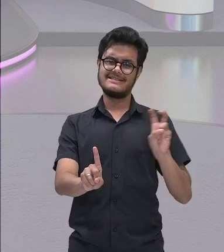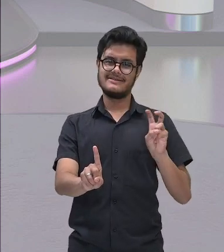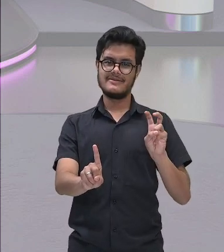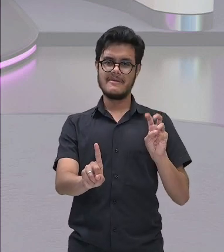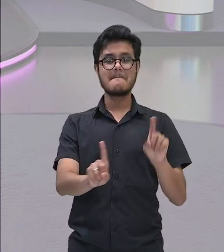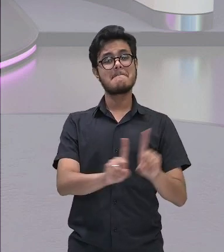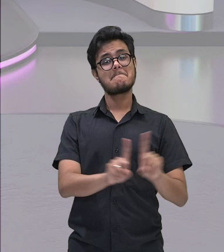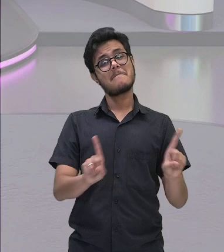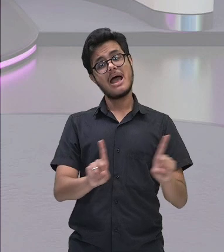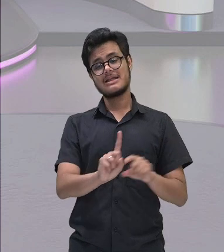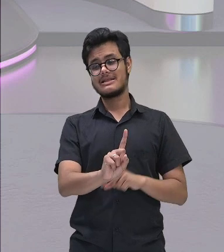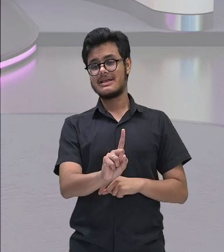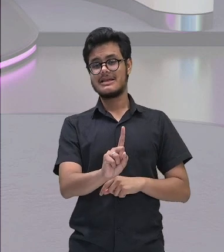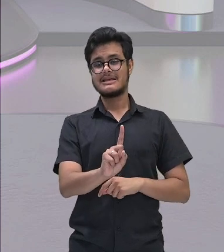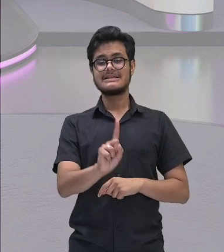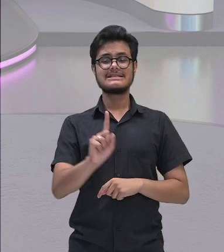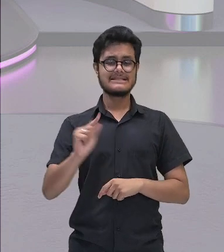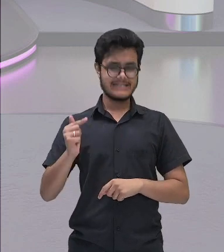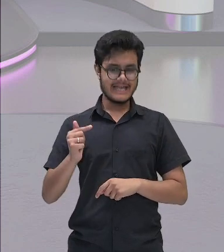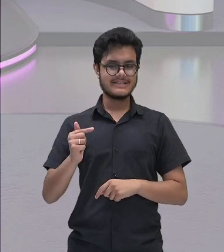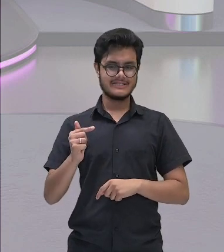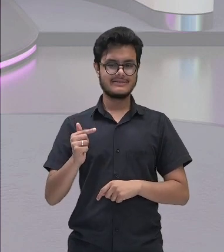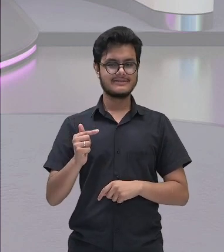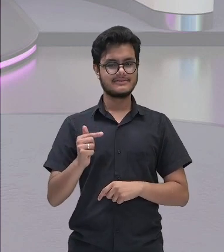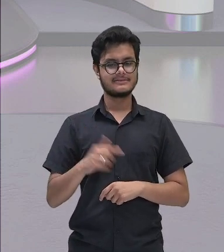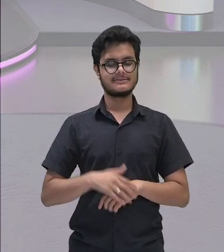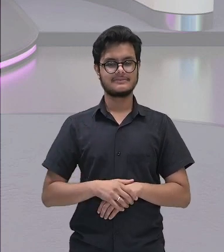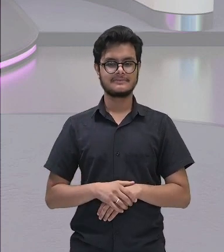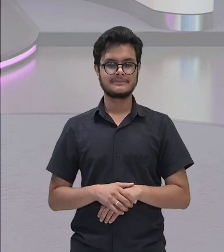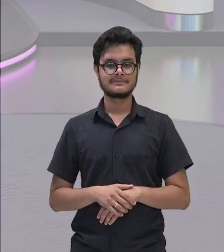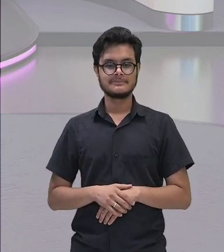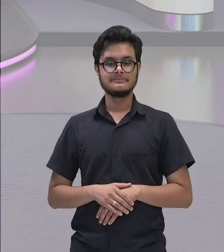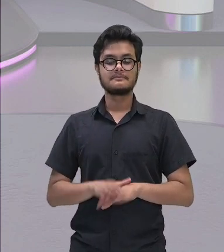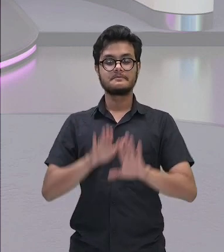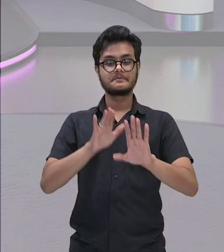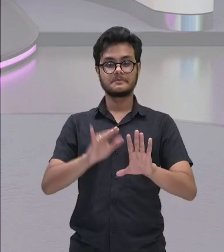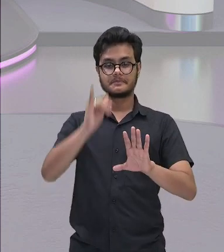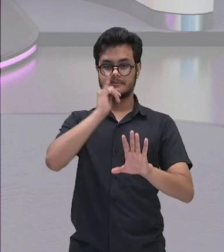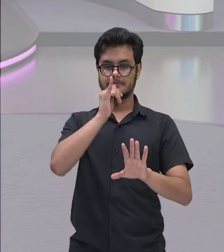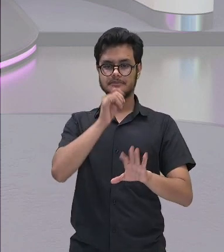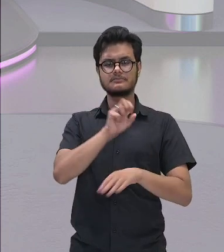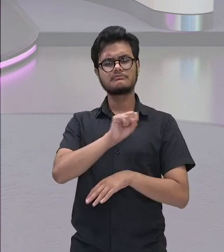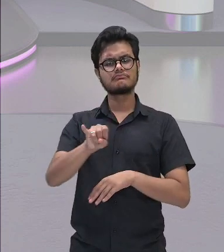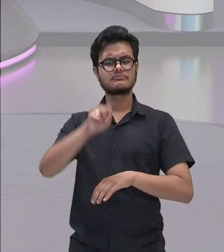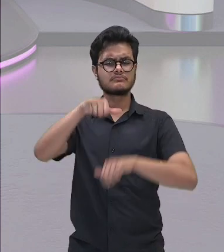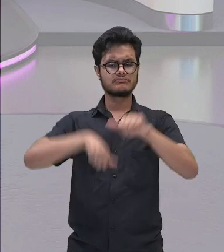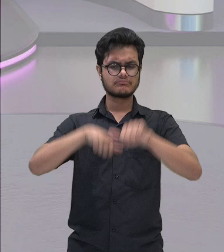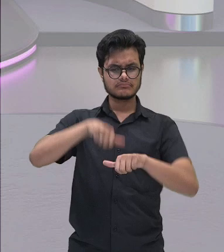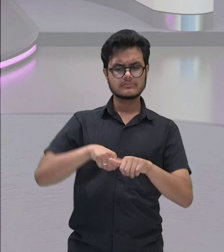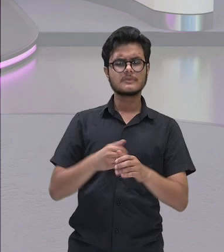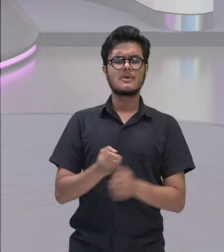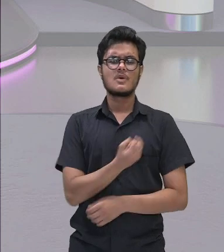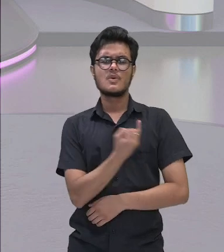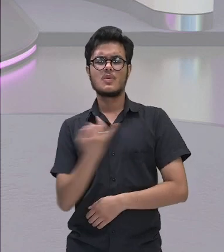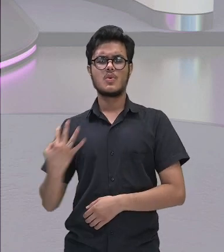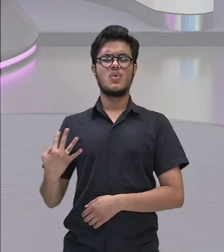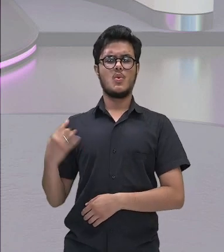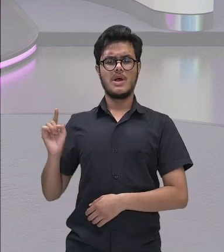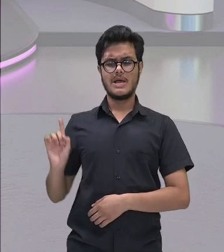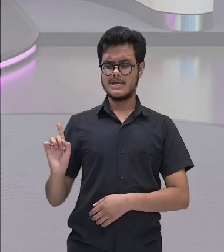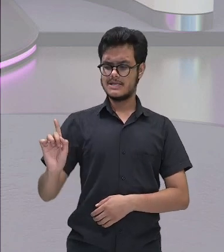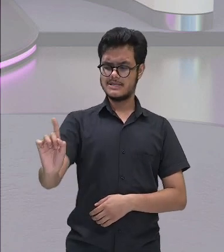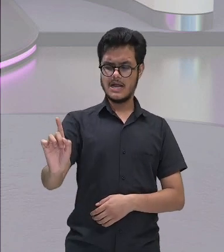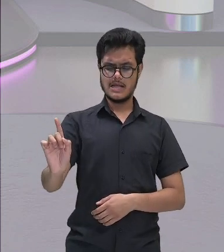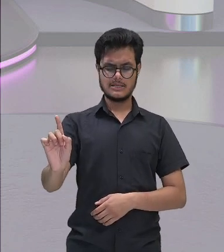mas ela vai ter mais outras sete opções então vejam se a gente for analisar quantas entradas ela tem